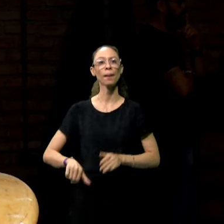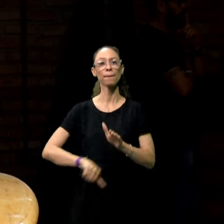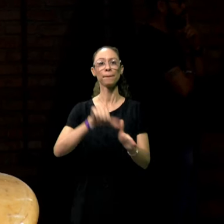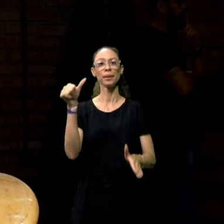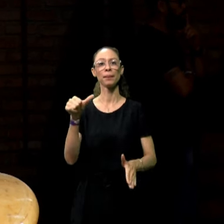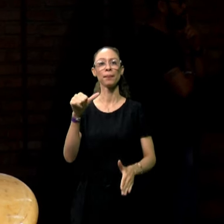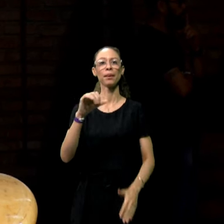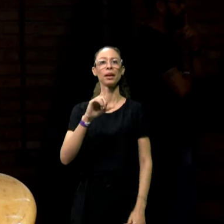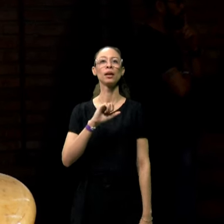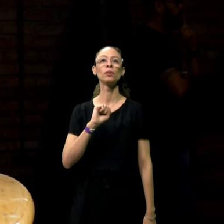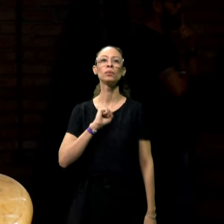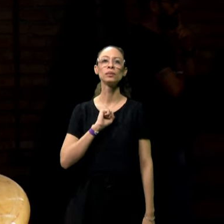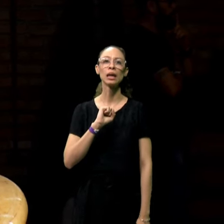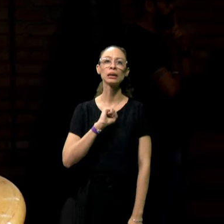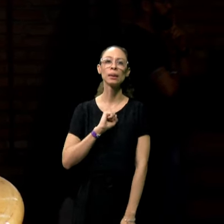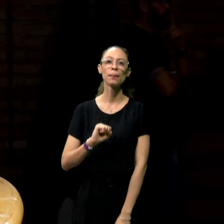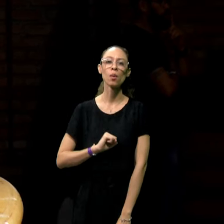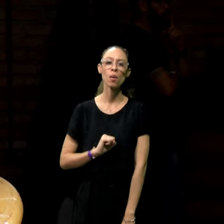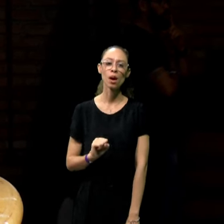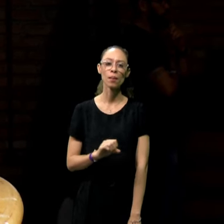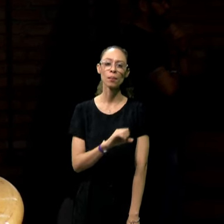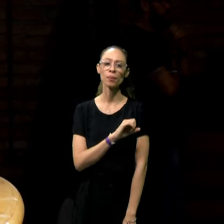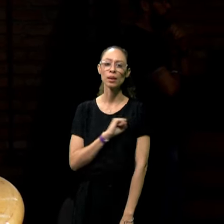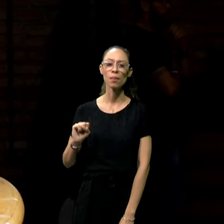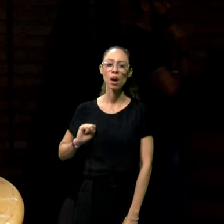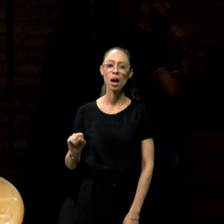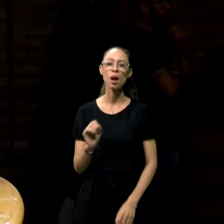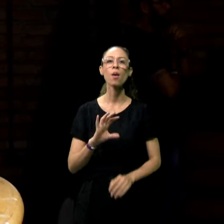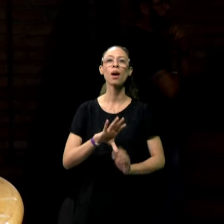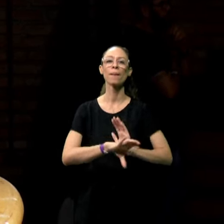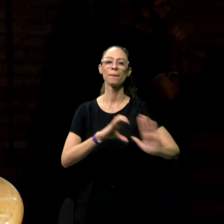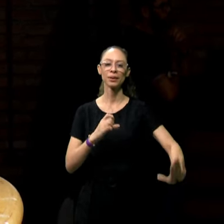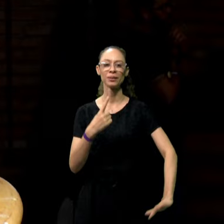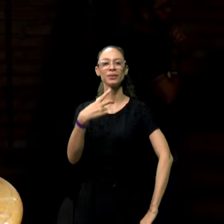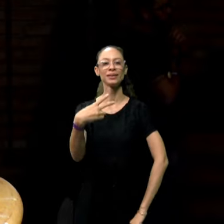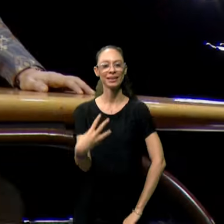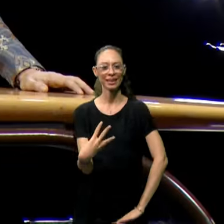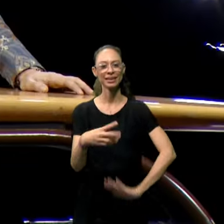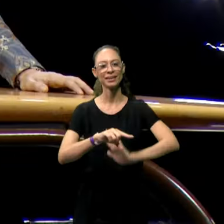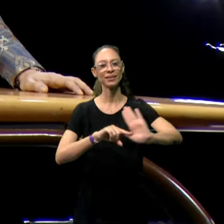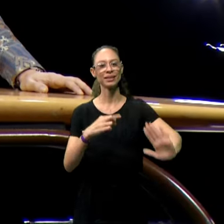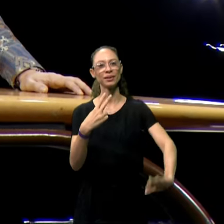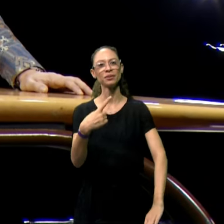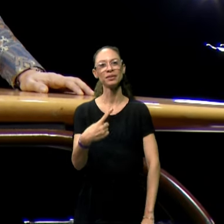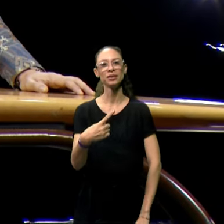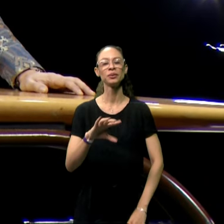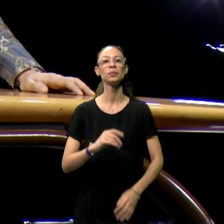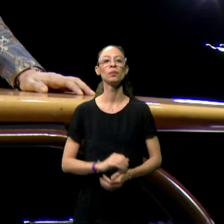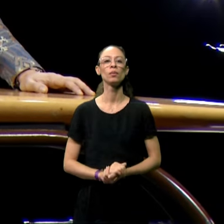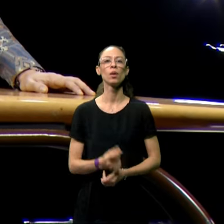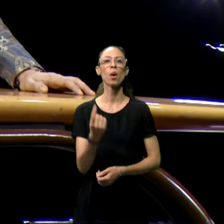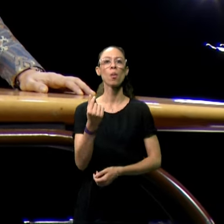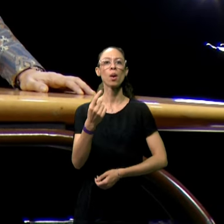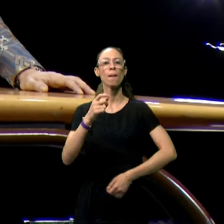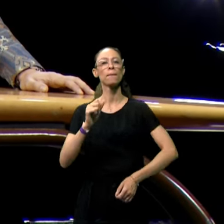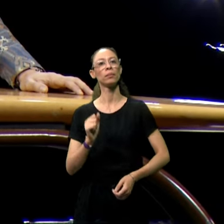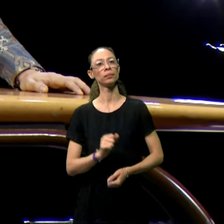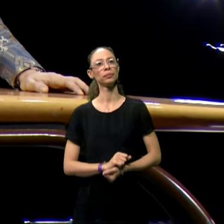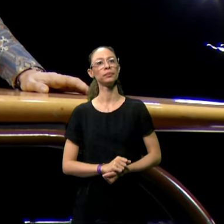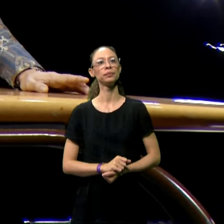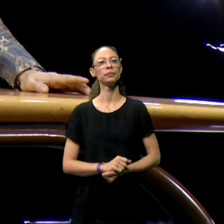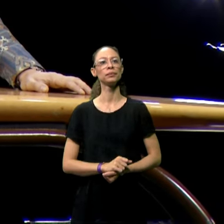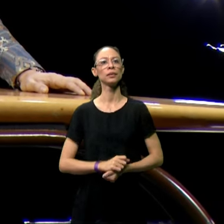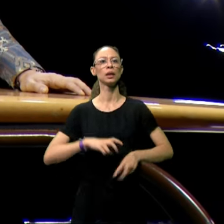13, 20, agora o 21. O preço era X. E pelas grades do